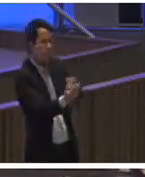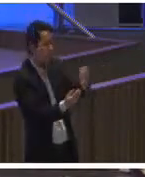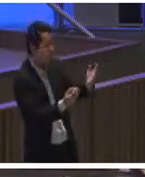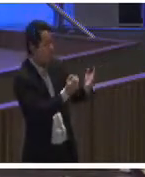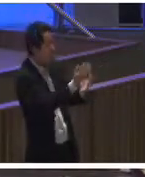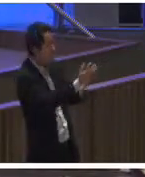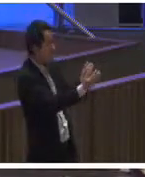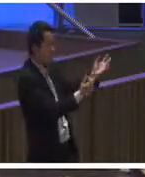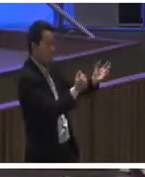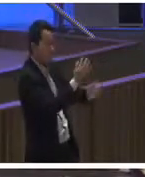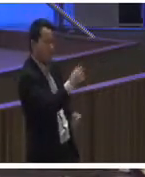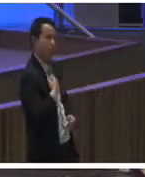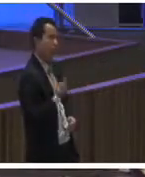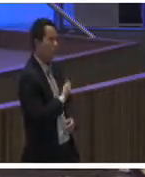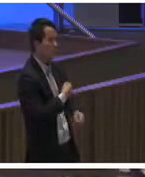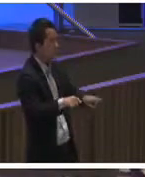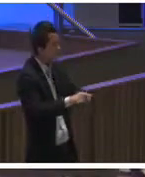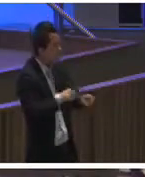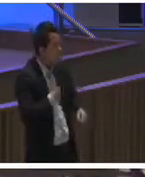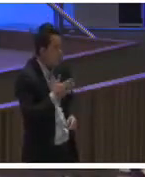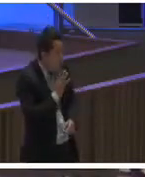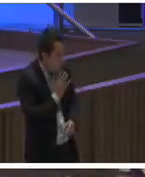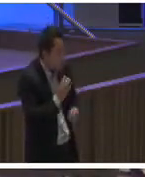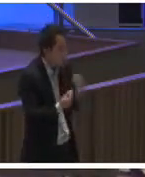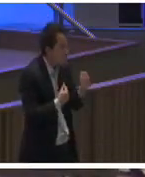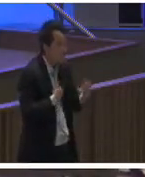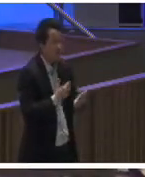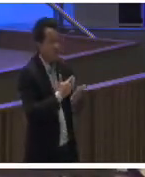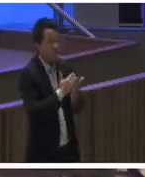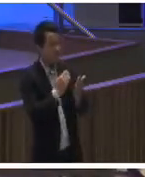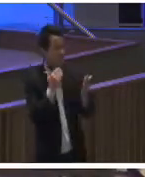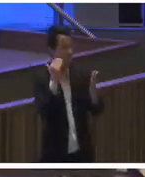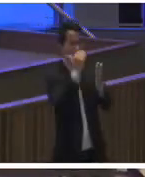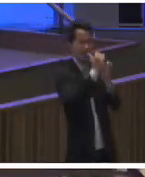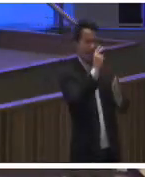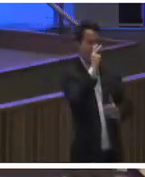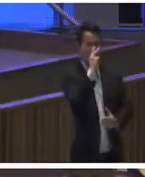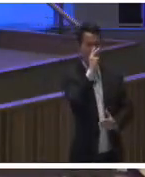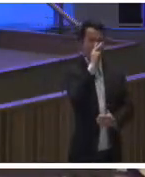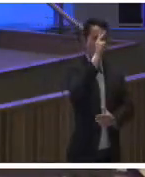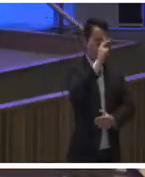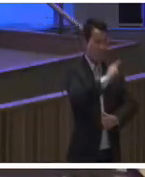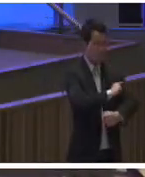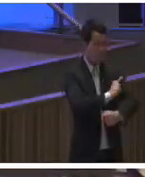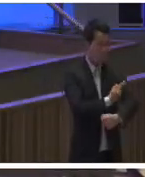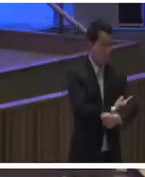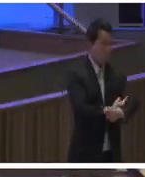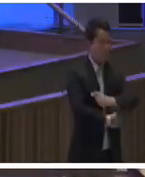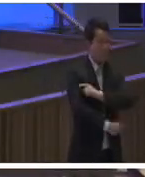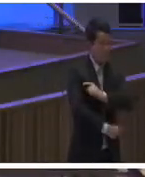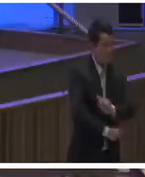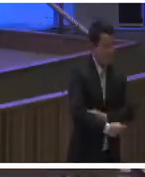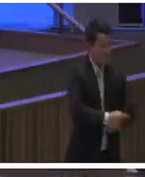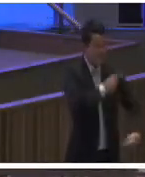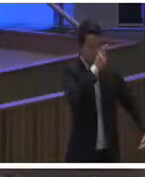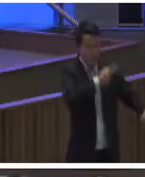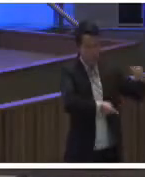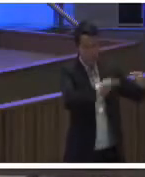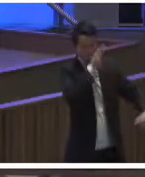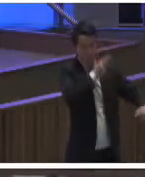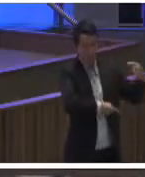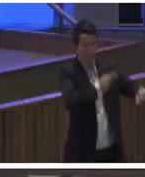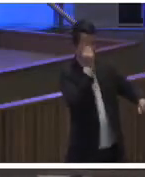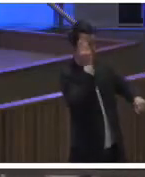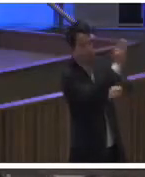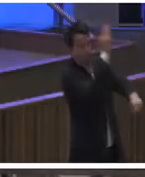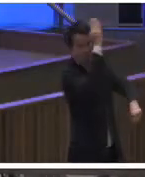nós usamos essas manifestações da graça, as armas poderosas de Deus estão acontecendo aqui na terra. Segunda